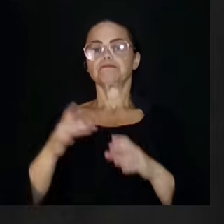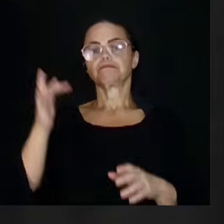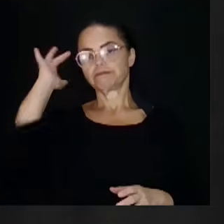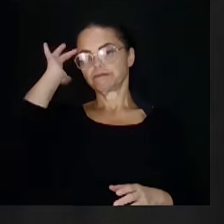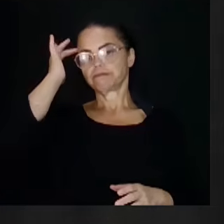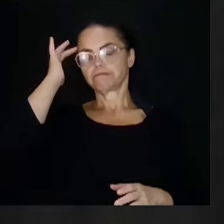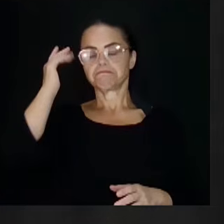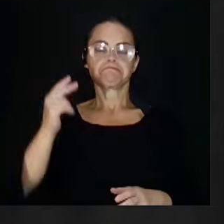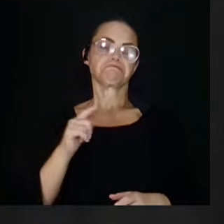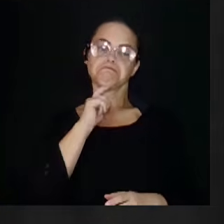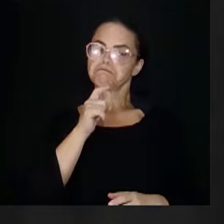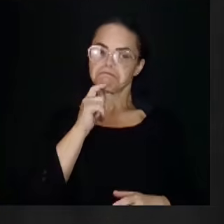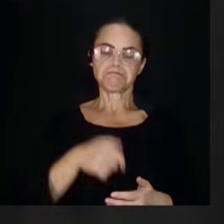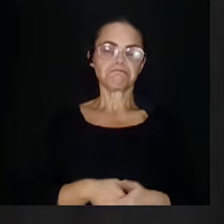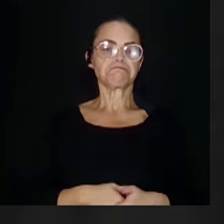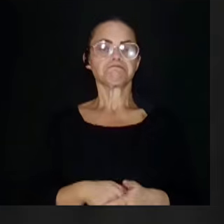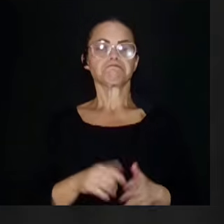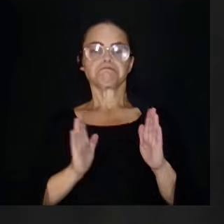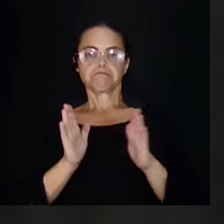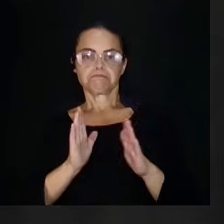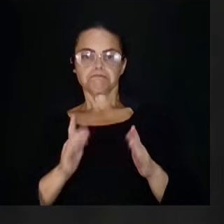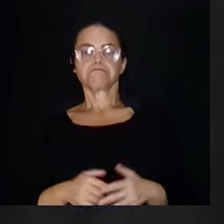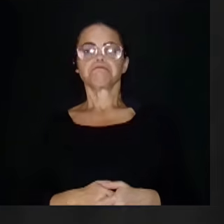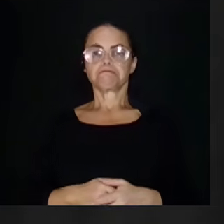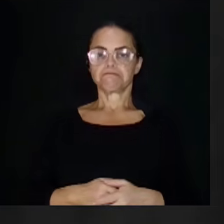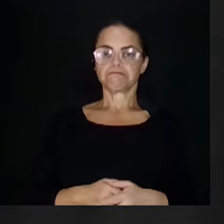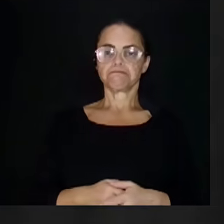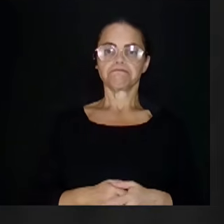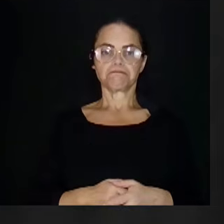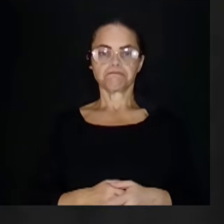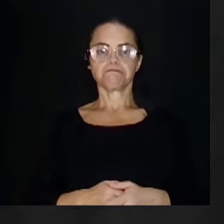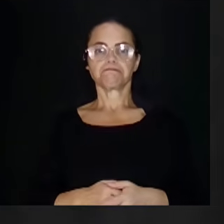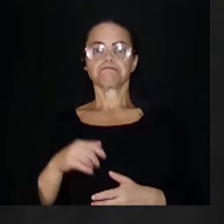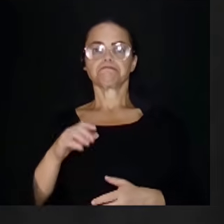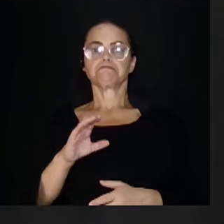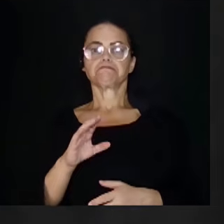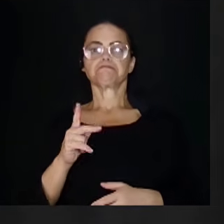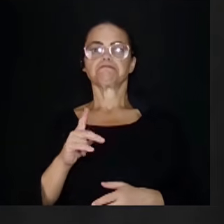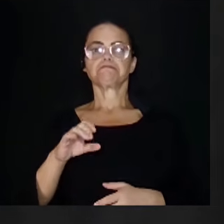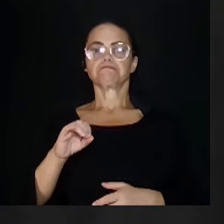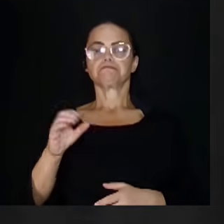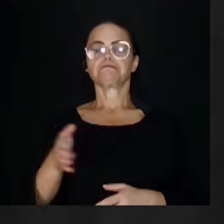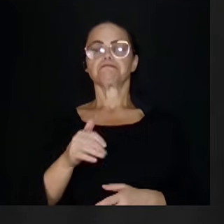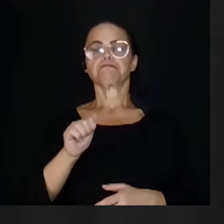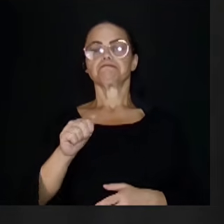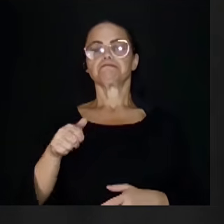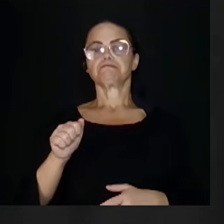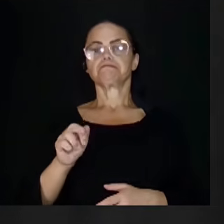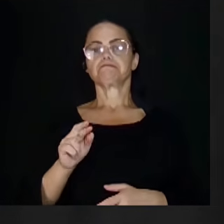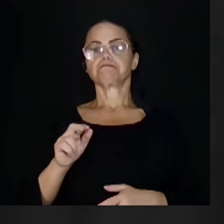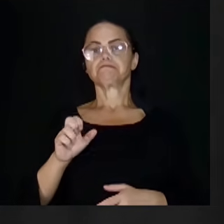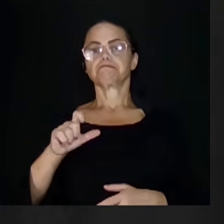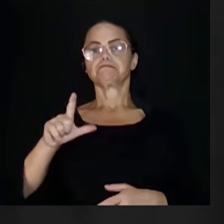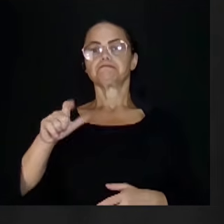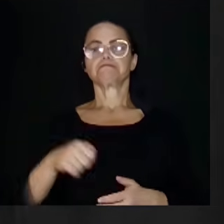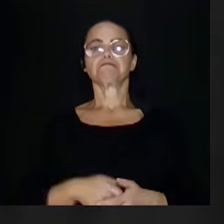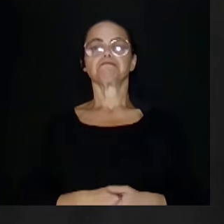foi bem naquela época do Chico Amaral, né? Assim, tô falando meia idade já,